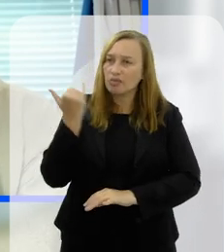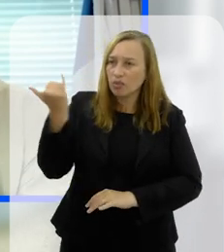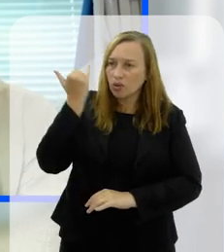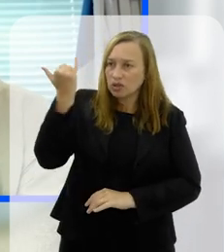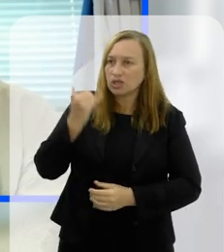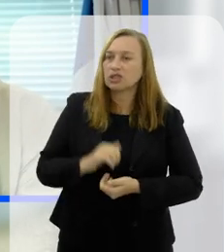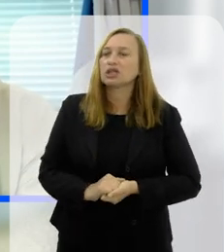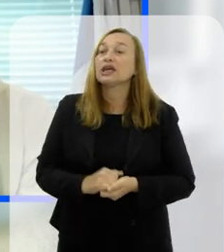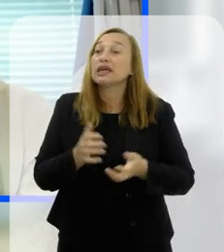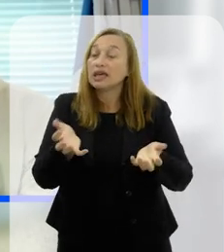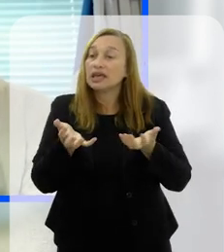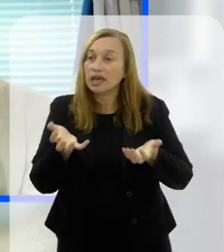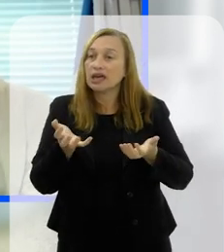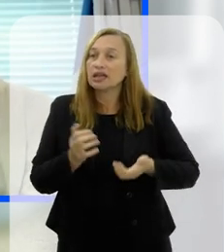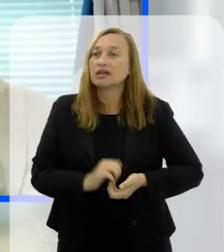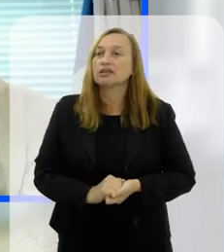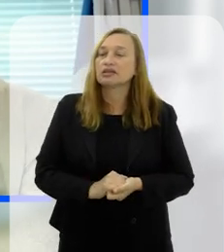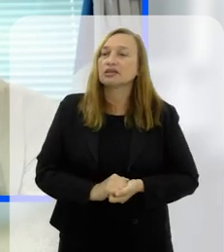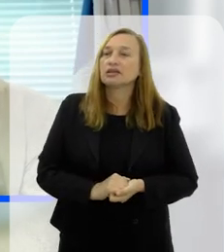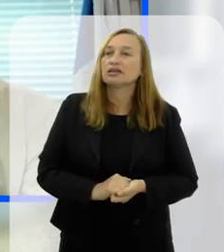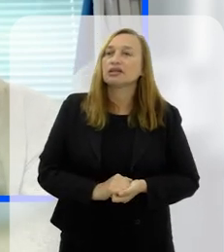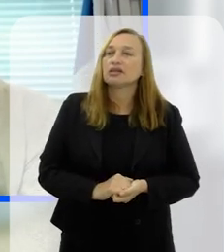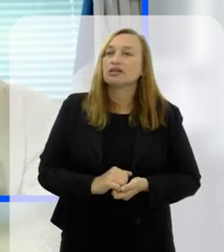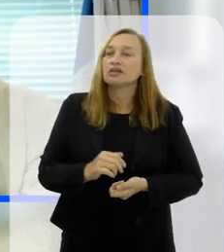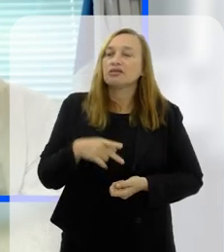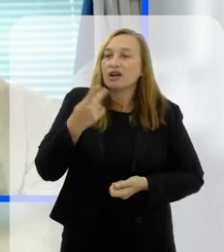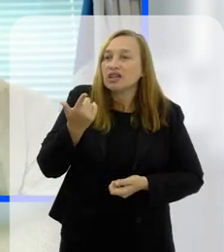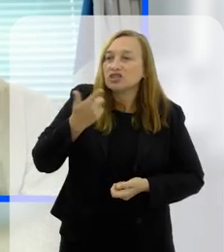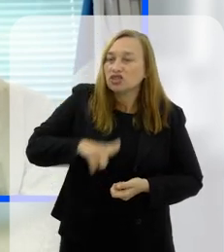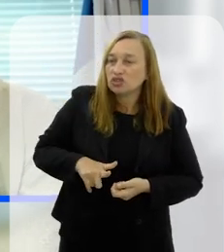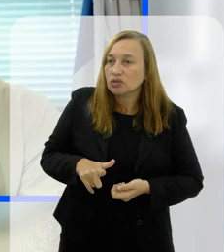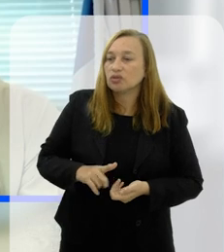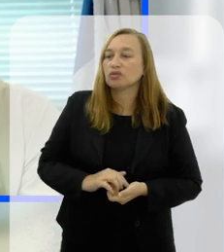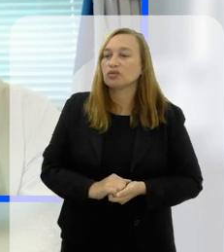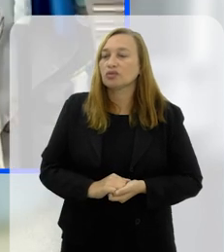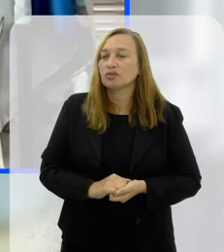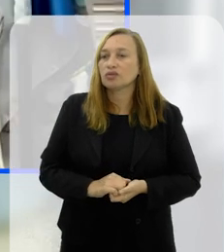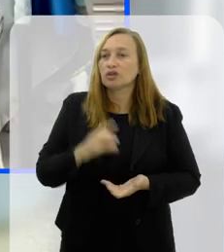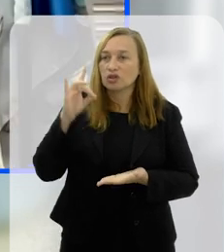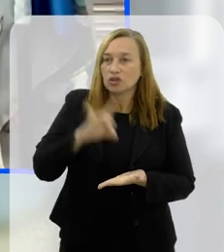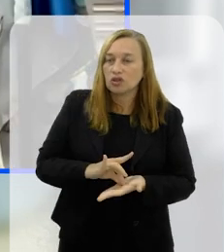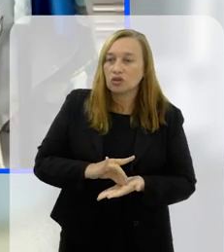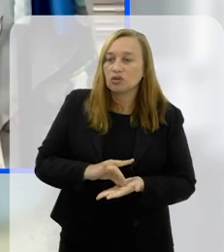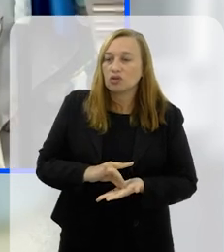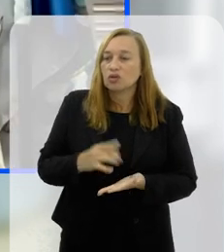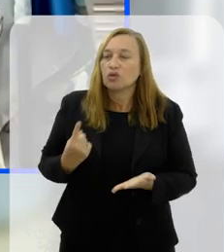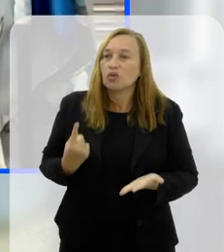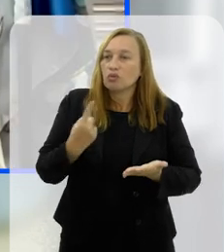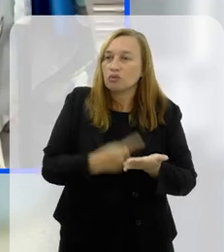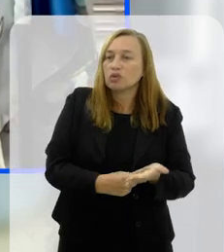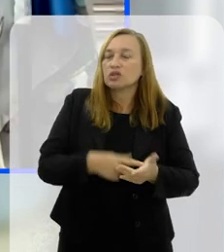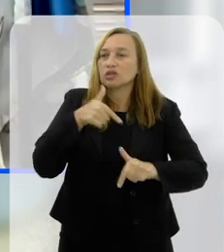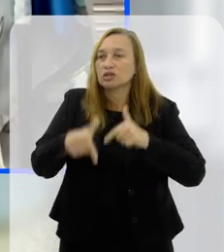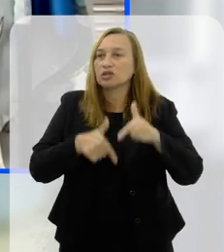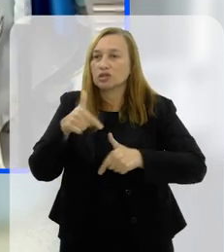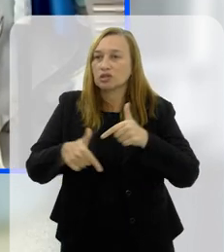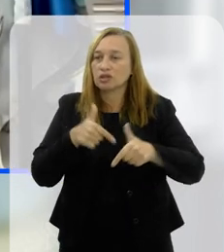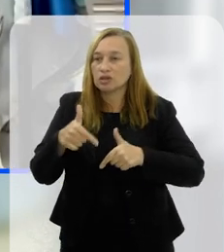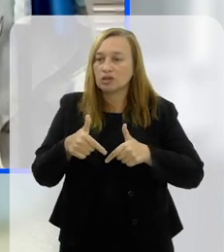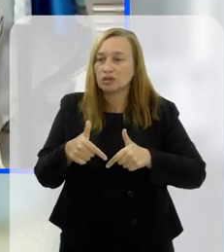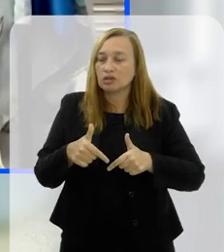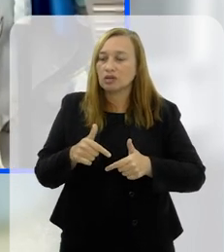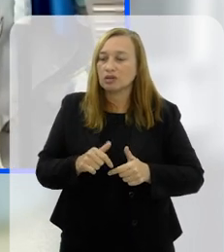né Isso é muito importante e quero para reafirmar entendeu quero reafirmar meu compromisso de